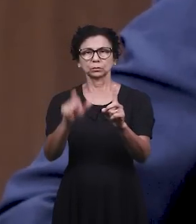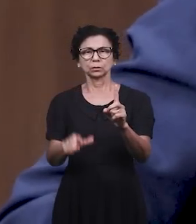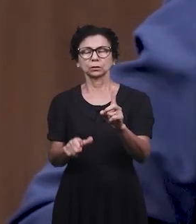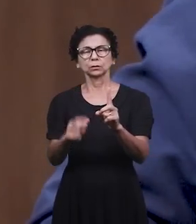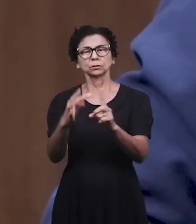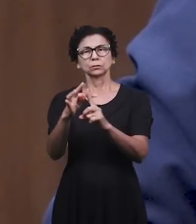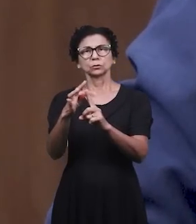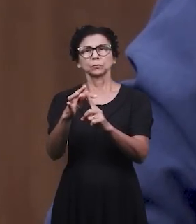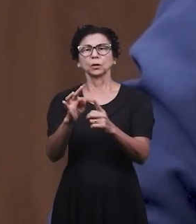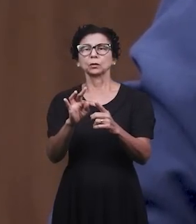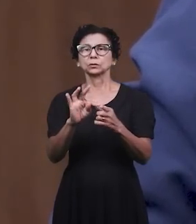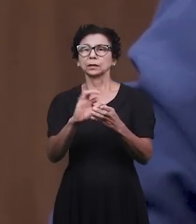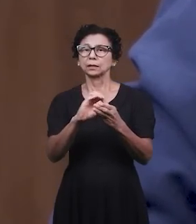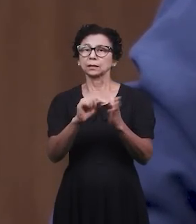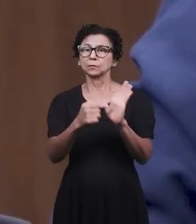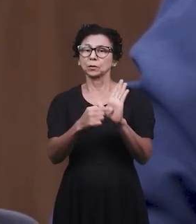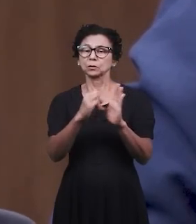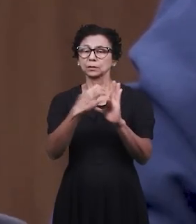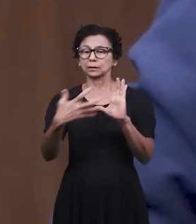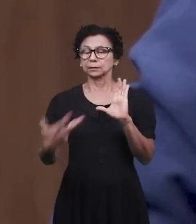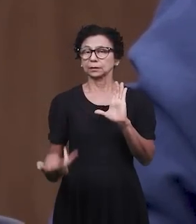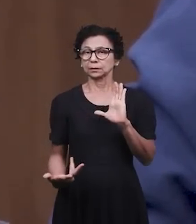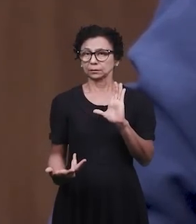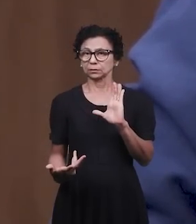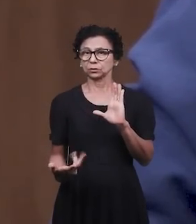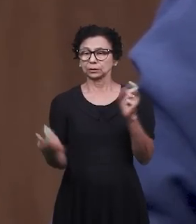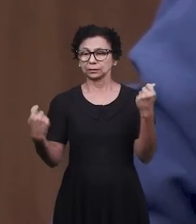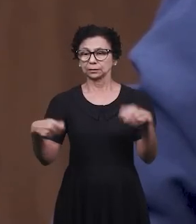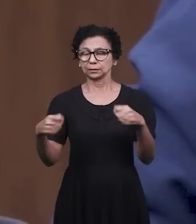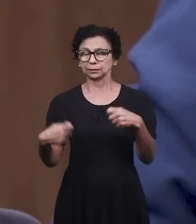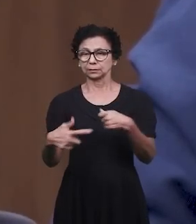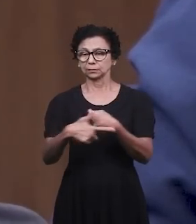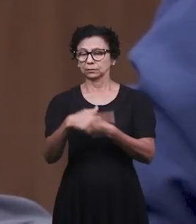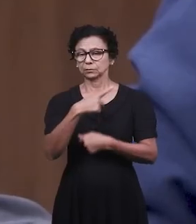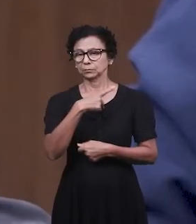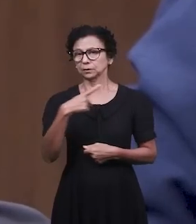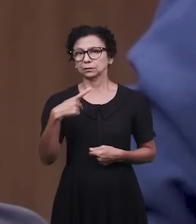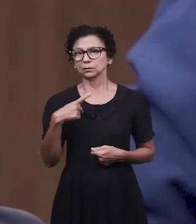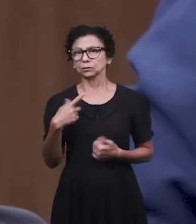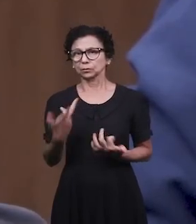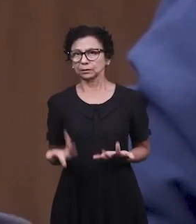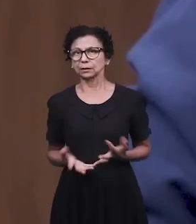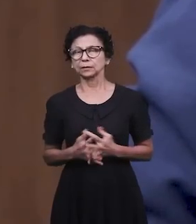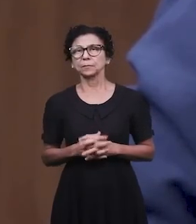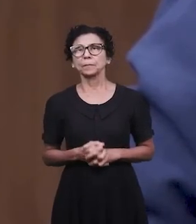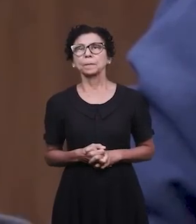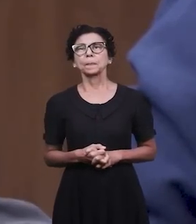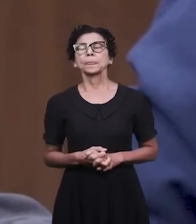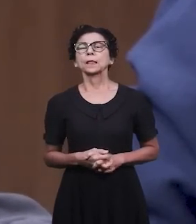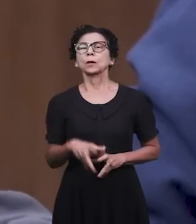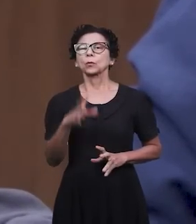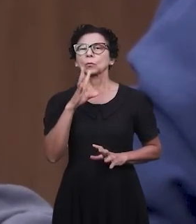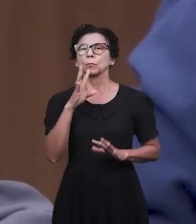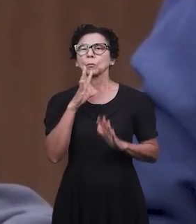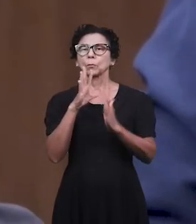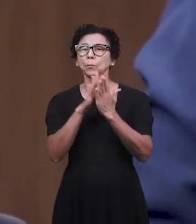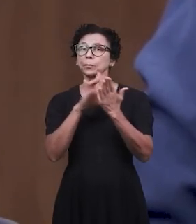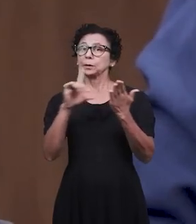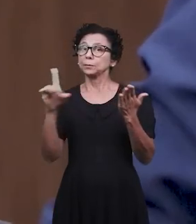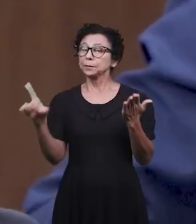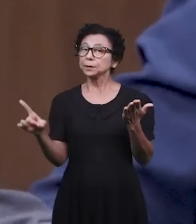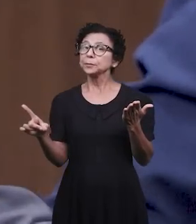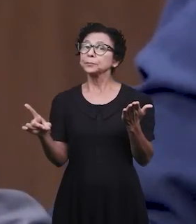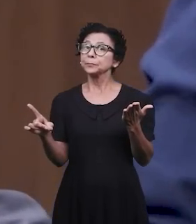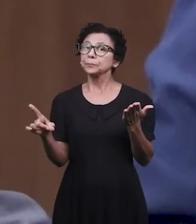características do pastor, o que é necessário. Então, o Luiz Eugênio deu aí as características do pastor. Entre elas, ele tem que conhecer a palavra, porque ele vai ter que